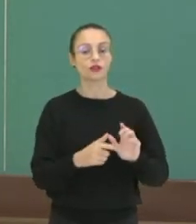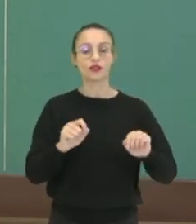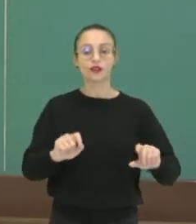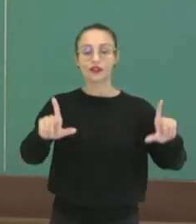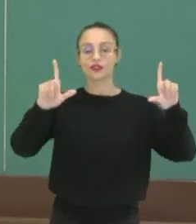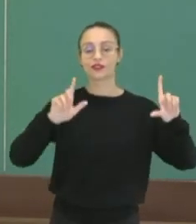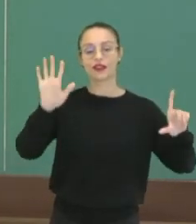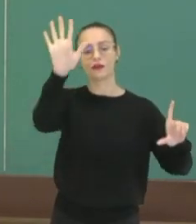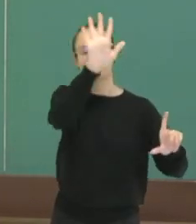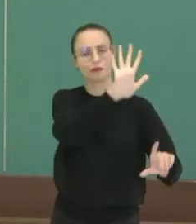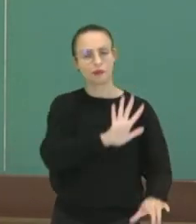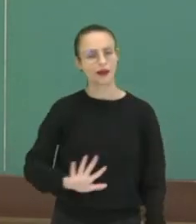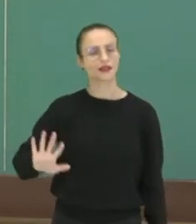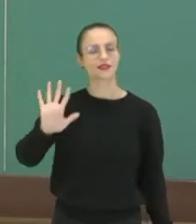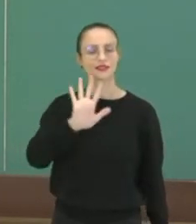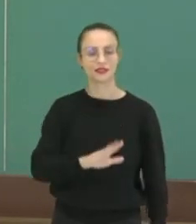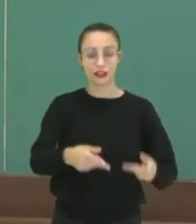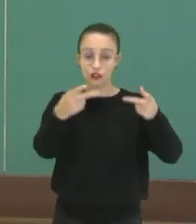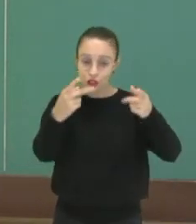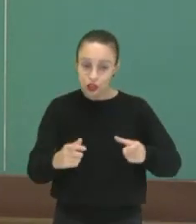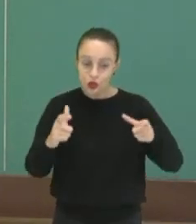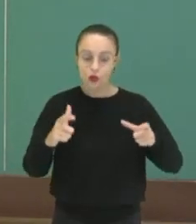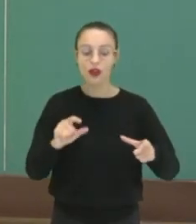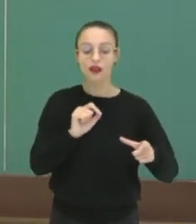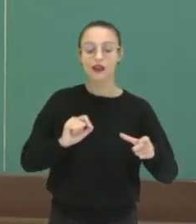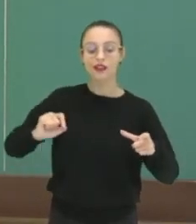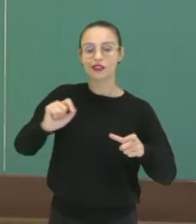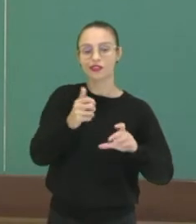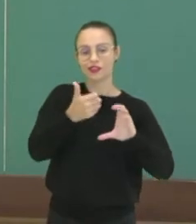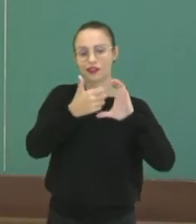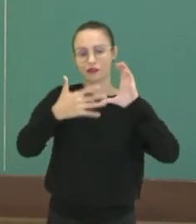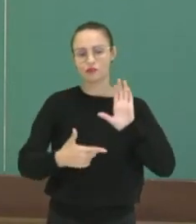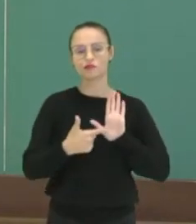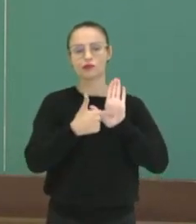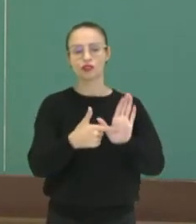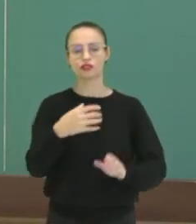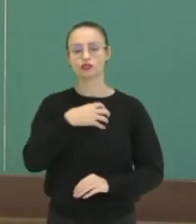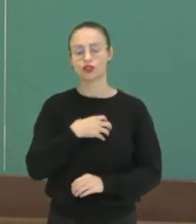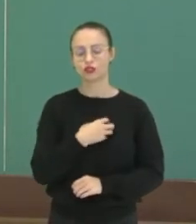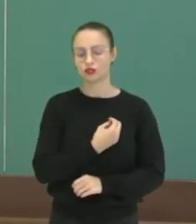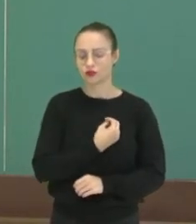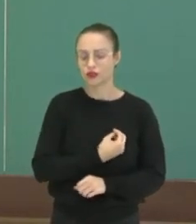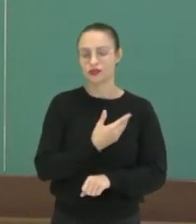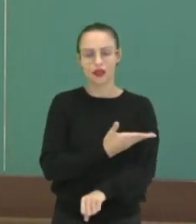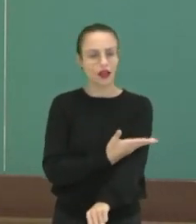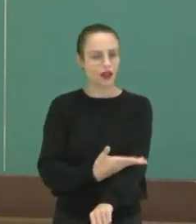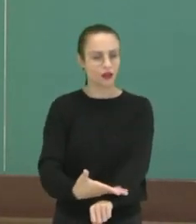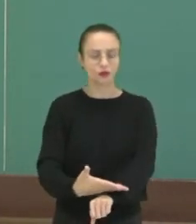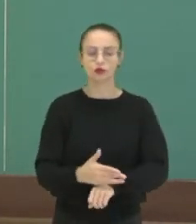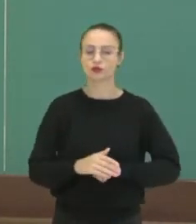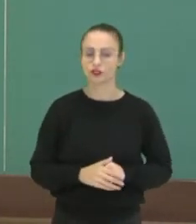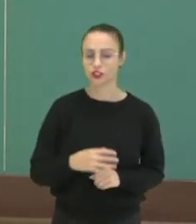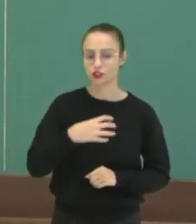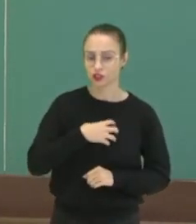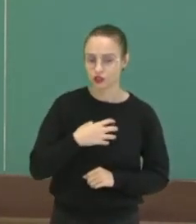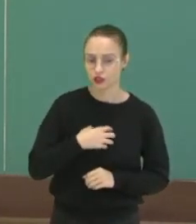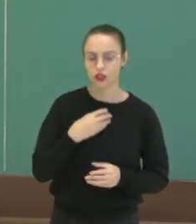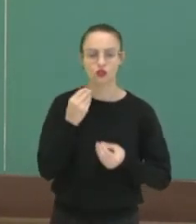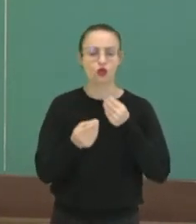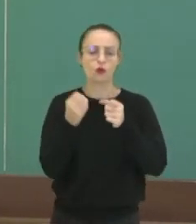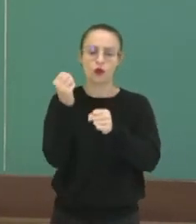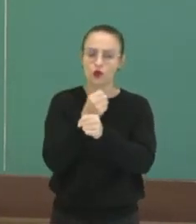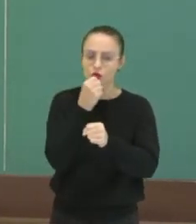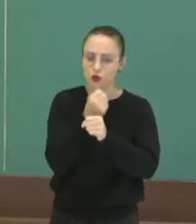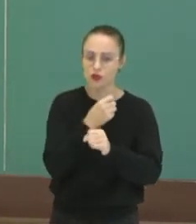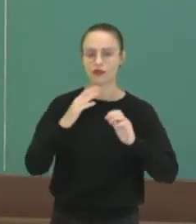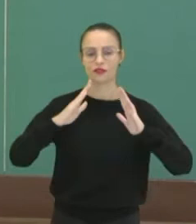vai mostrar na própria paisagem o seu modo de viver, seus hábitos, seus costumes, na forma de construir as casas,